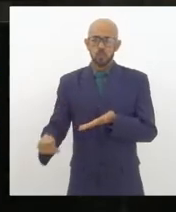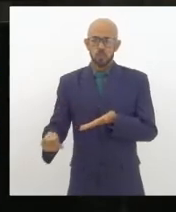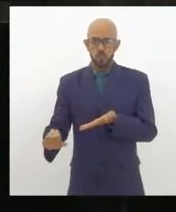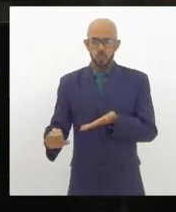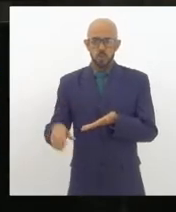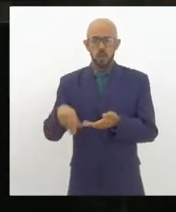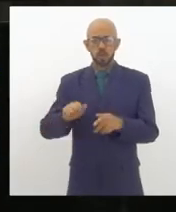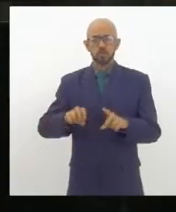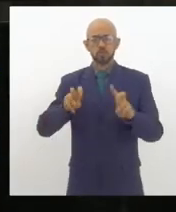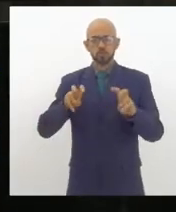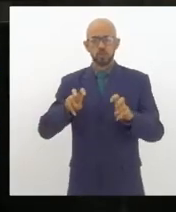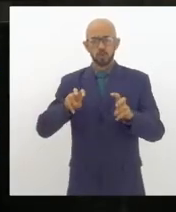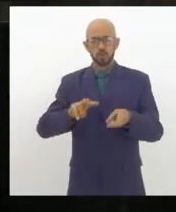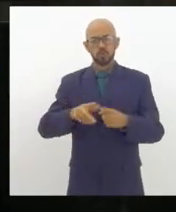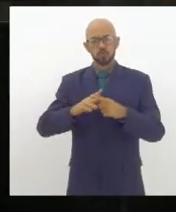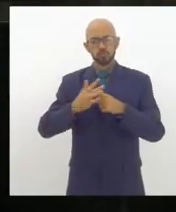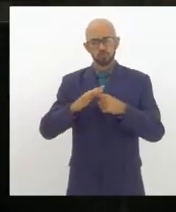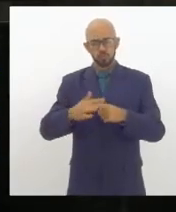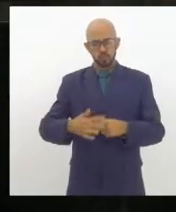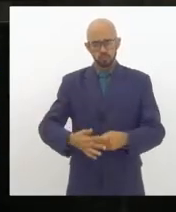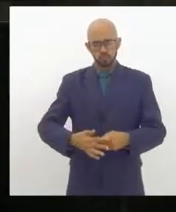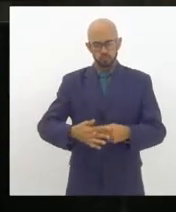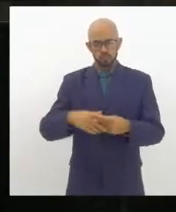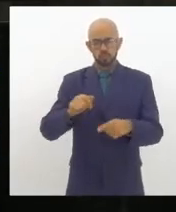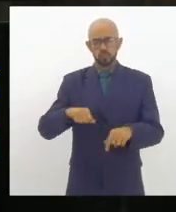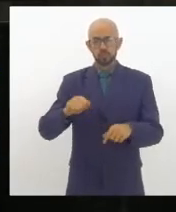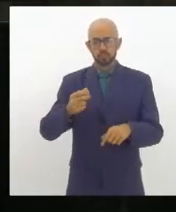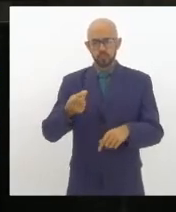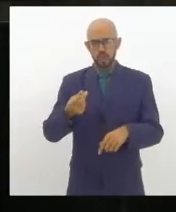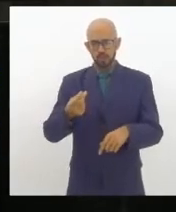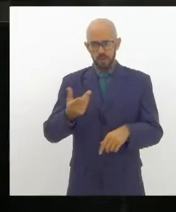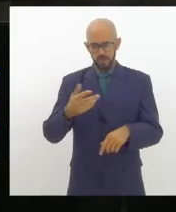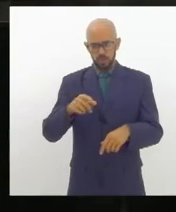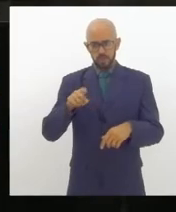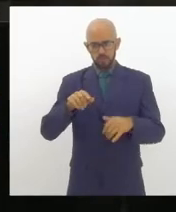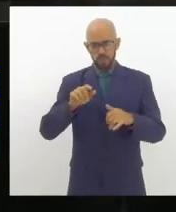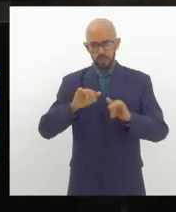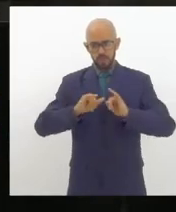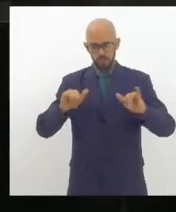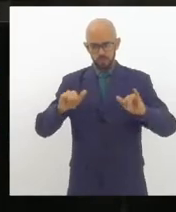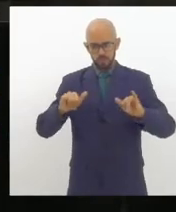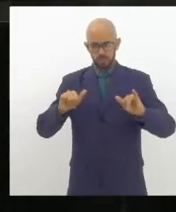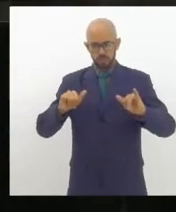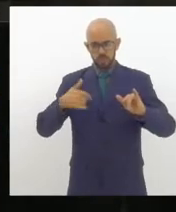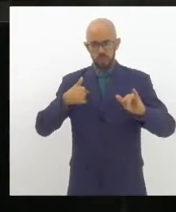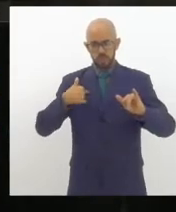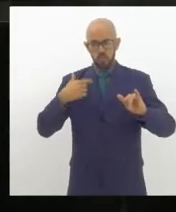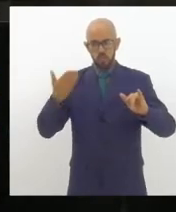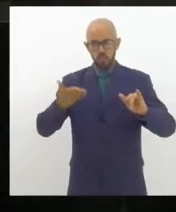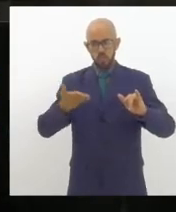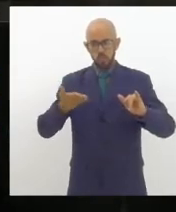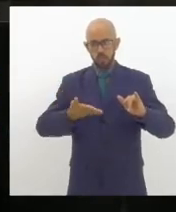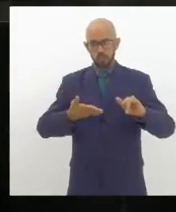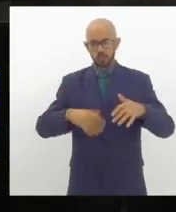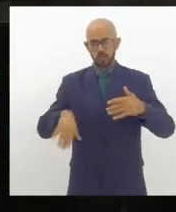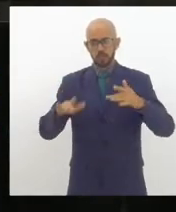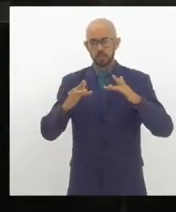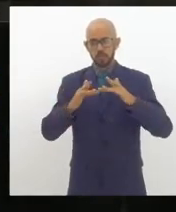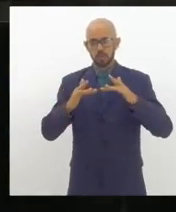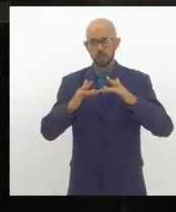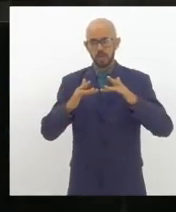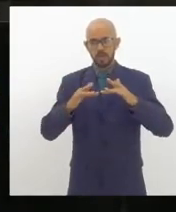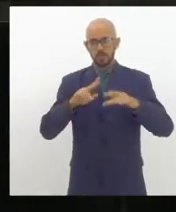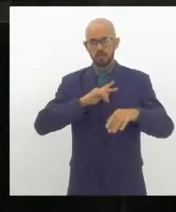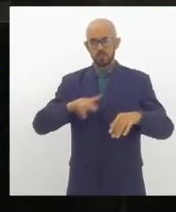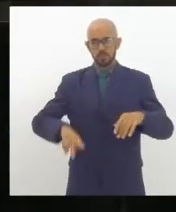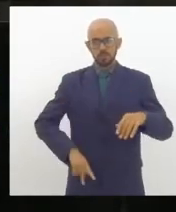aos ajustes tarifários. Esta foi a notícia. Eu, hoje, vou entrar em contato com a